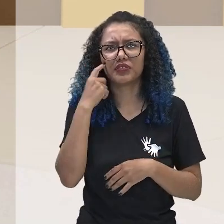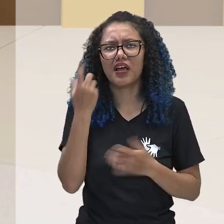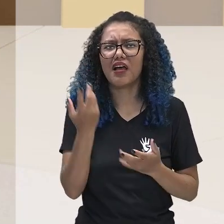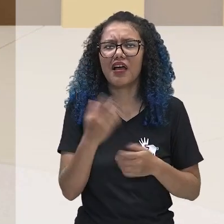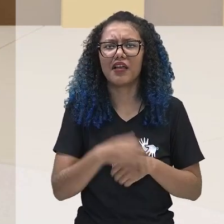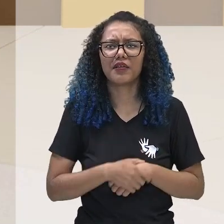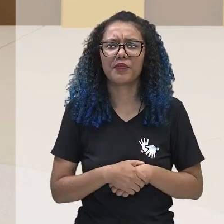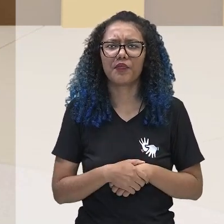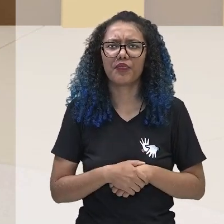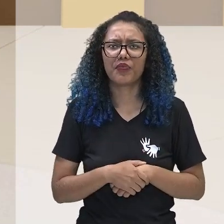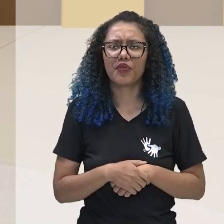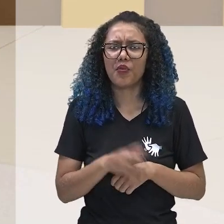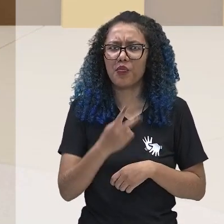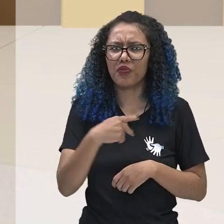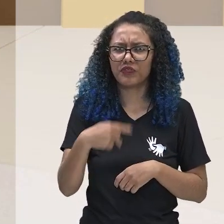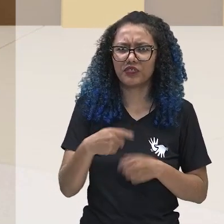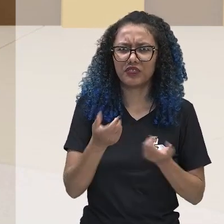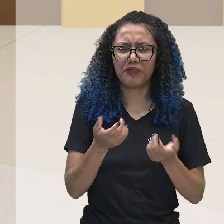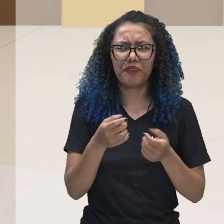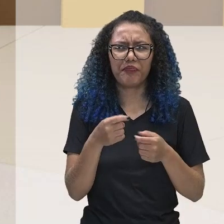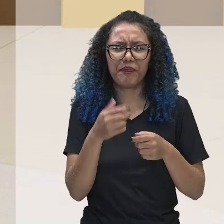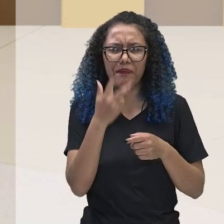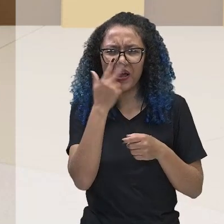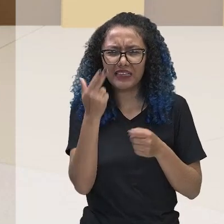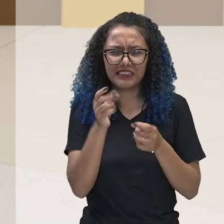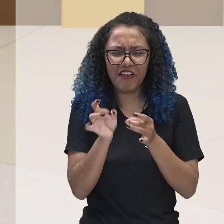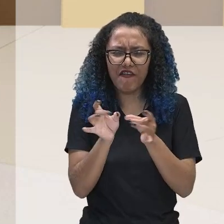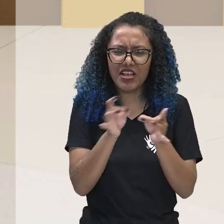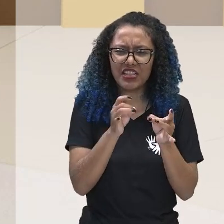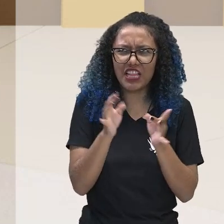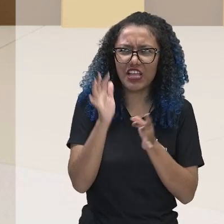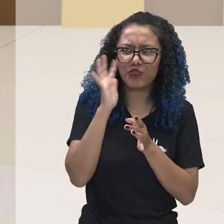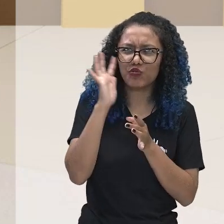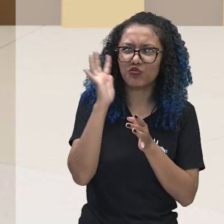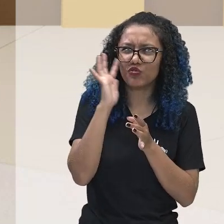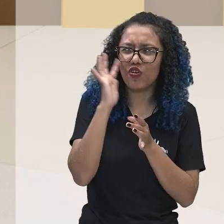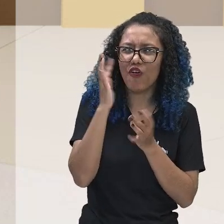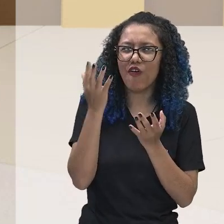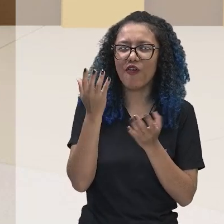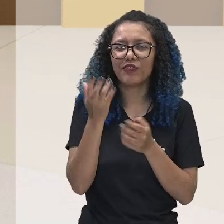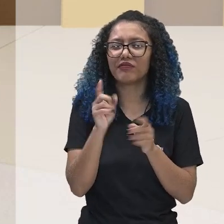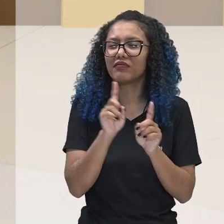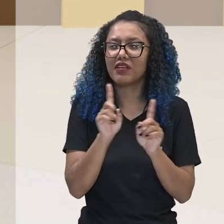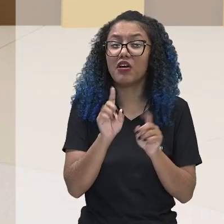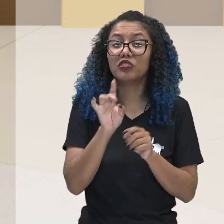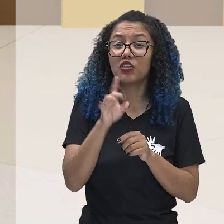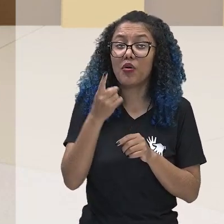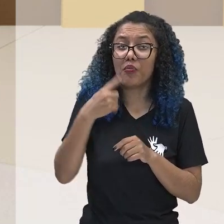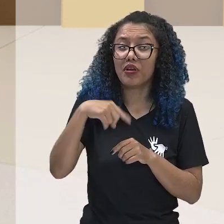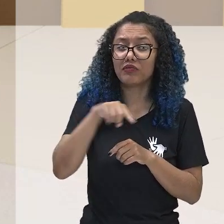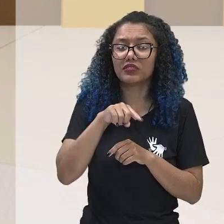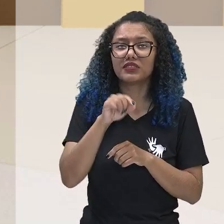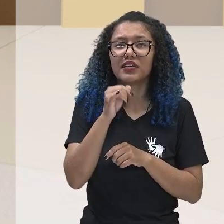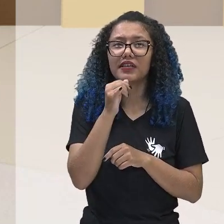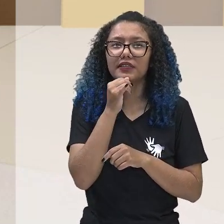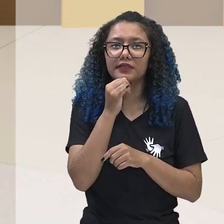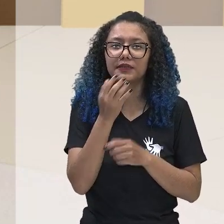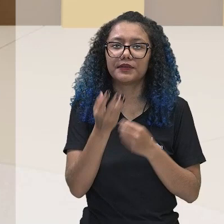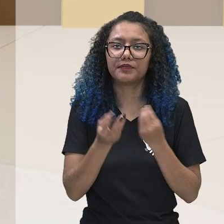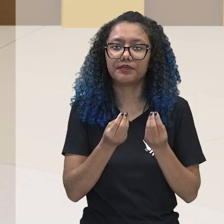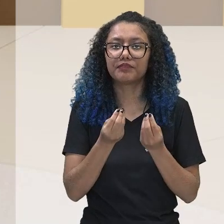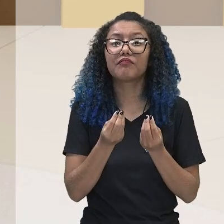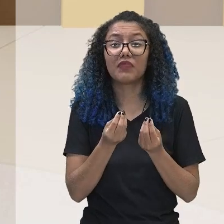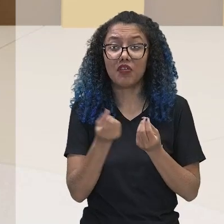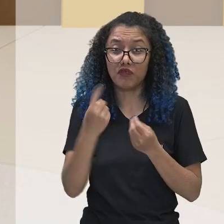para a nossa turma. Não, isso aqui não é algo só para você pensar que pode. Eu estou dizendo a você que você